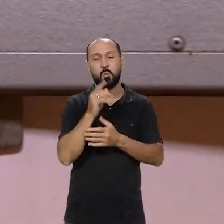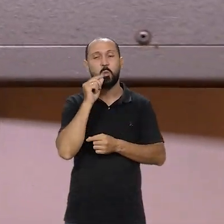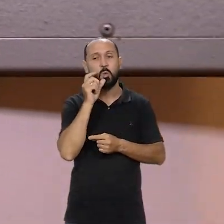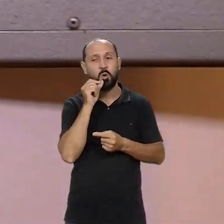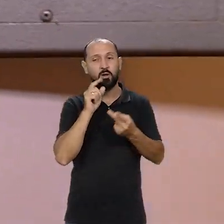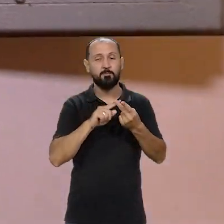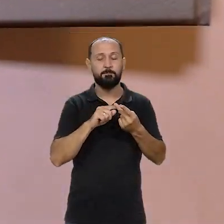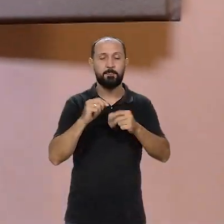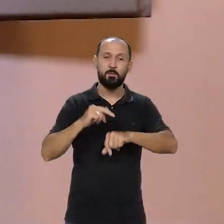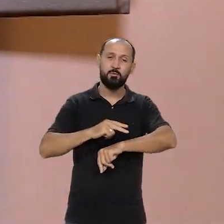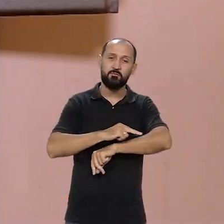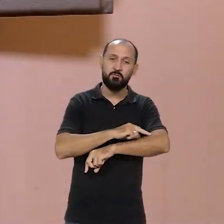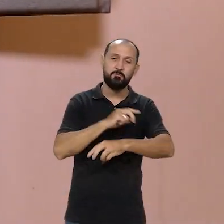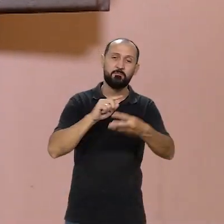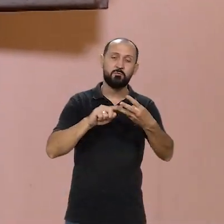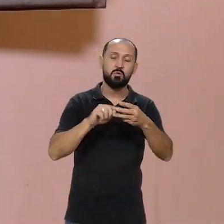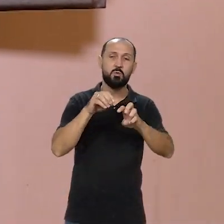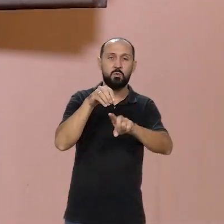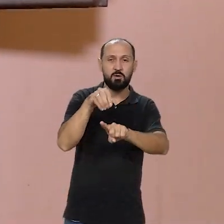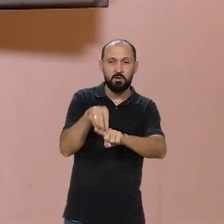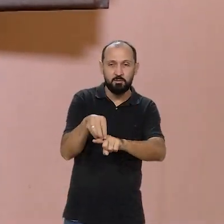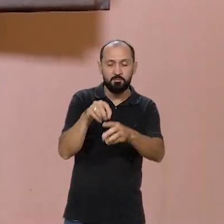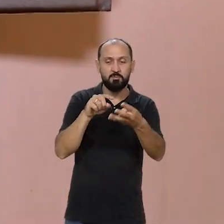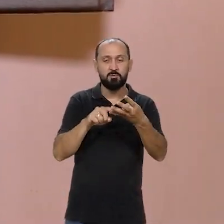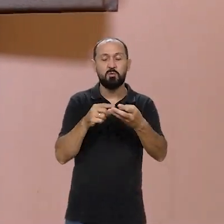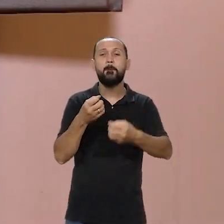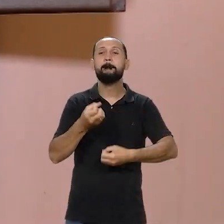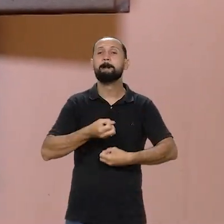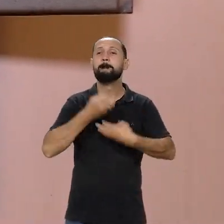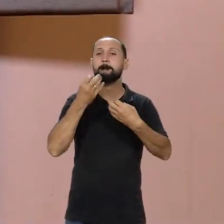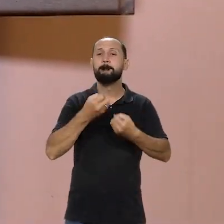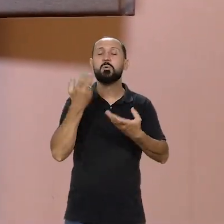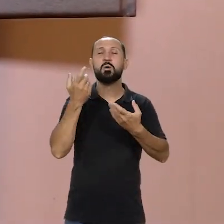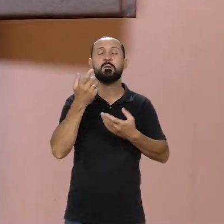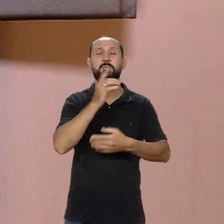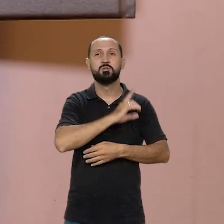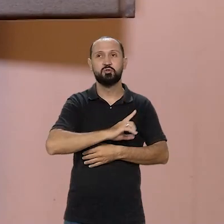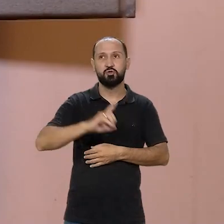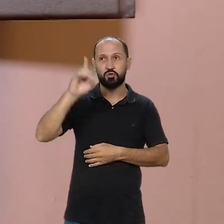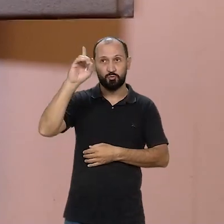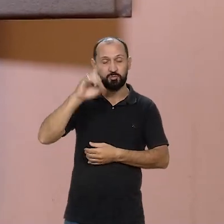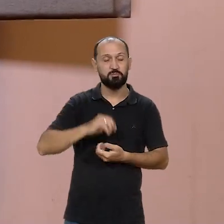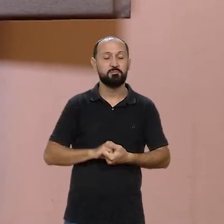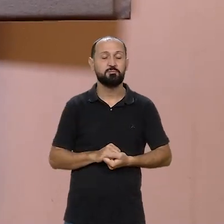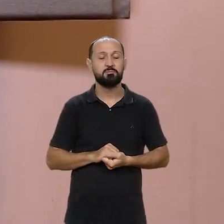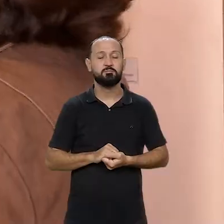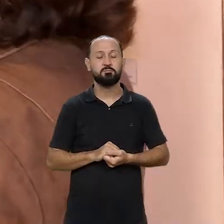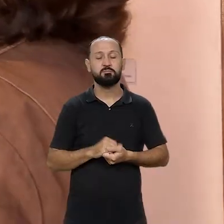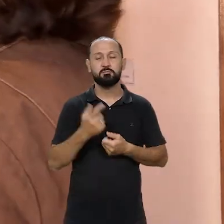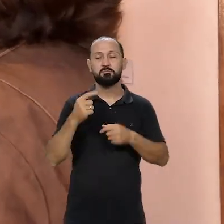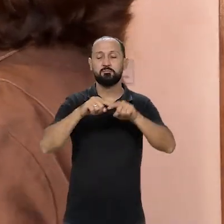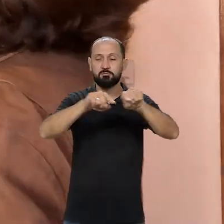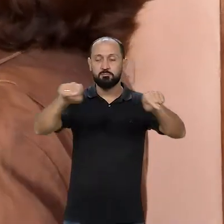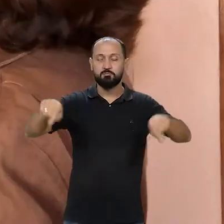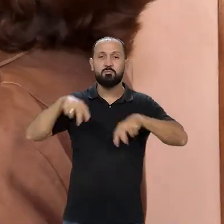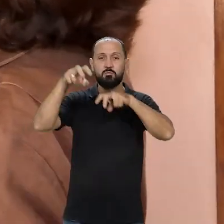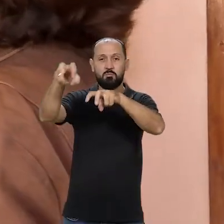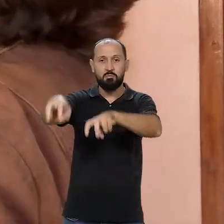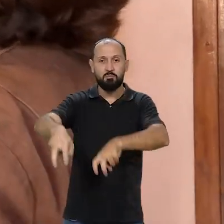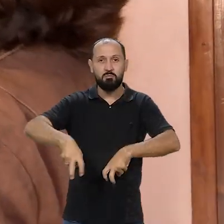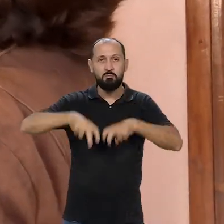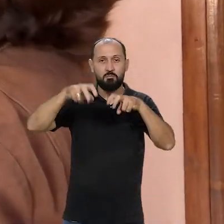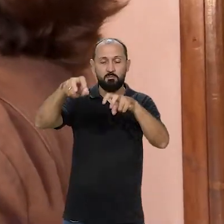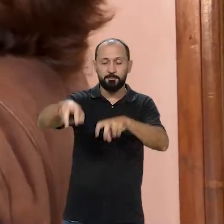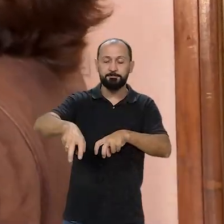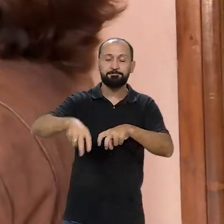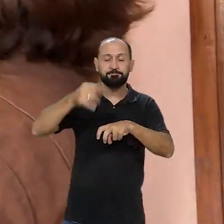precisava: um lápis, uma formiga, um caramujo e um poema dele sobre Deus. Latifúndio, inclusive, é